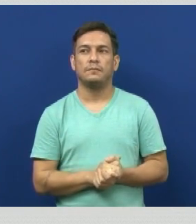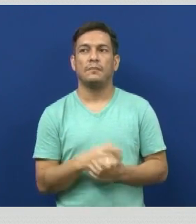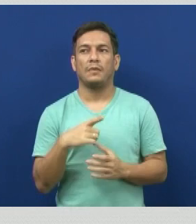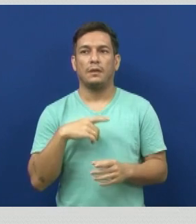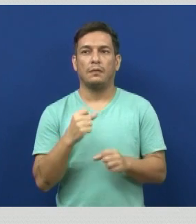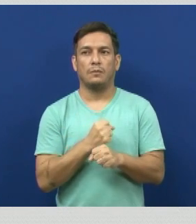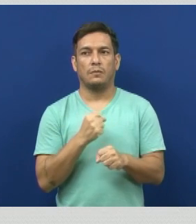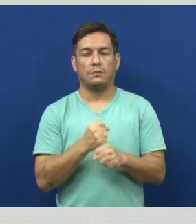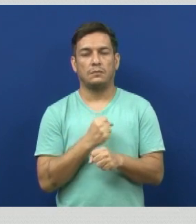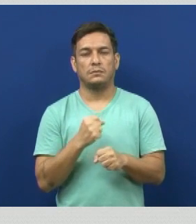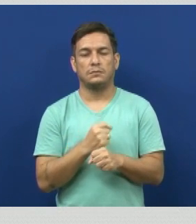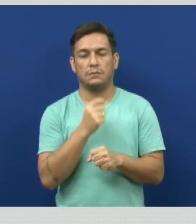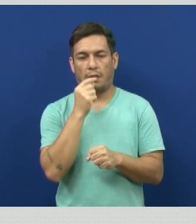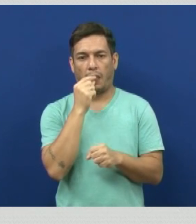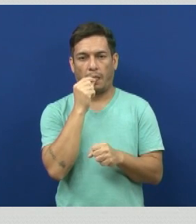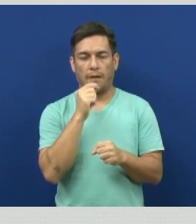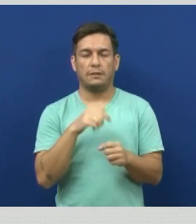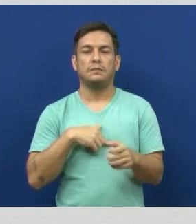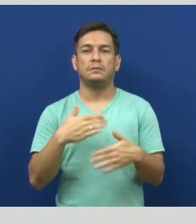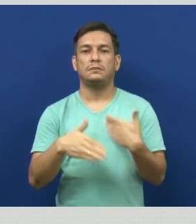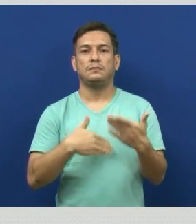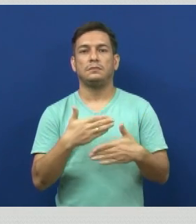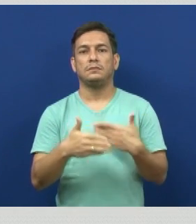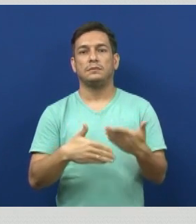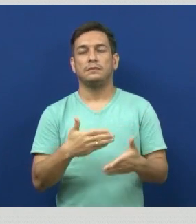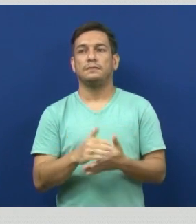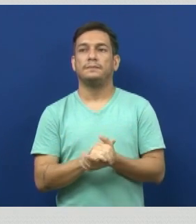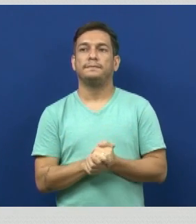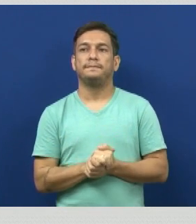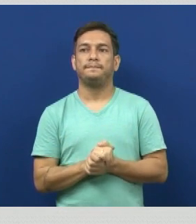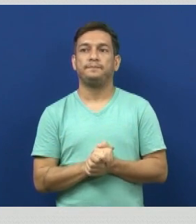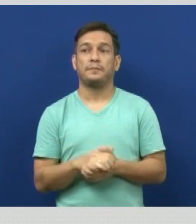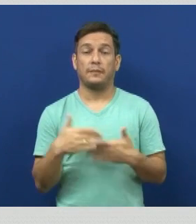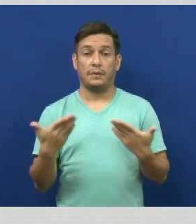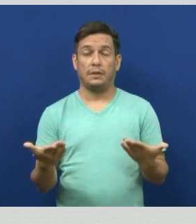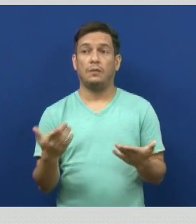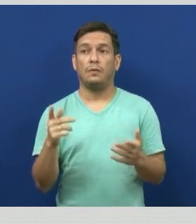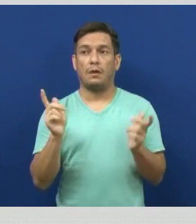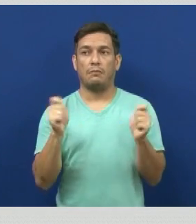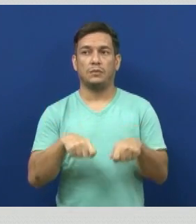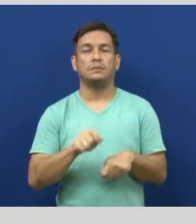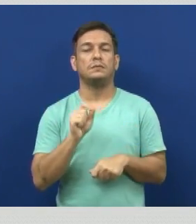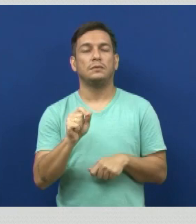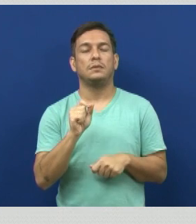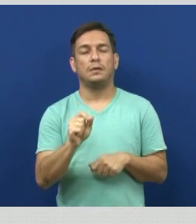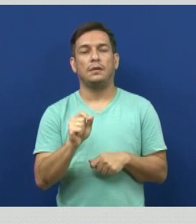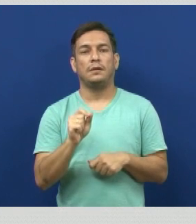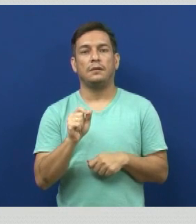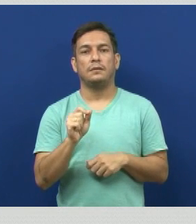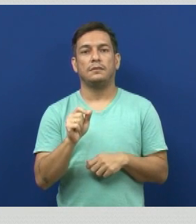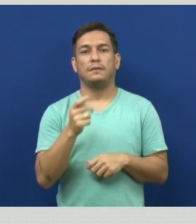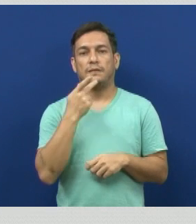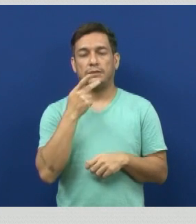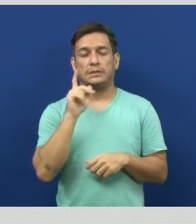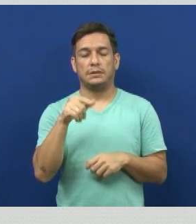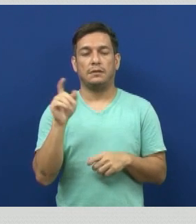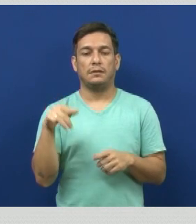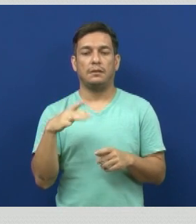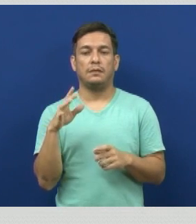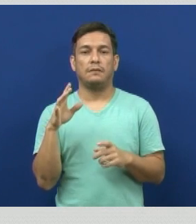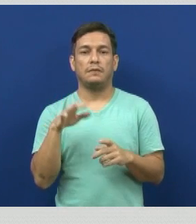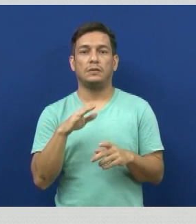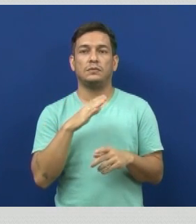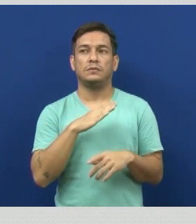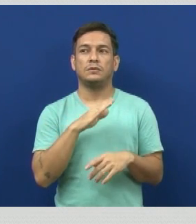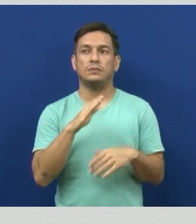o constroem segundo suas necessidades. Então, é possível dizer que ele reflete o